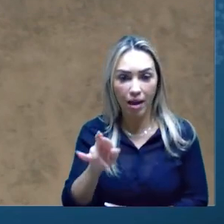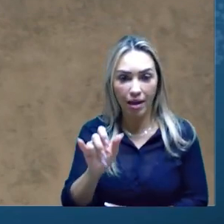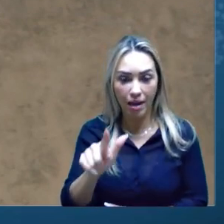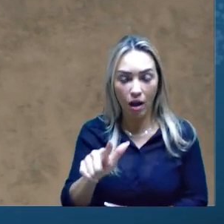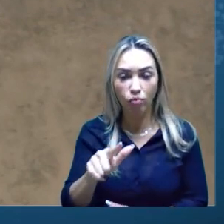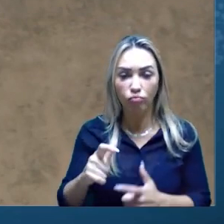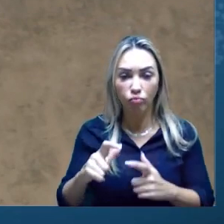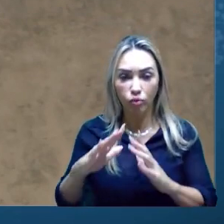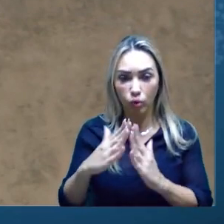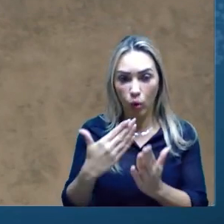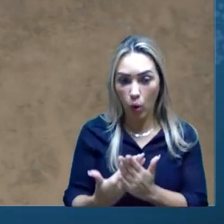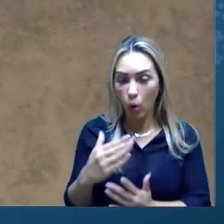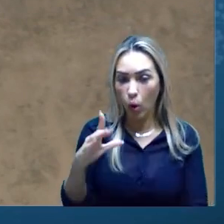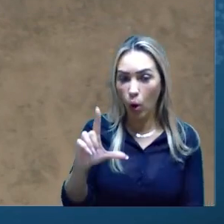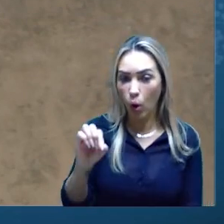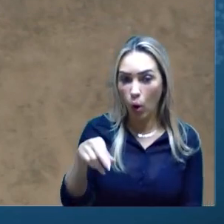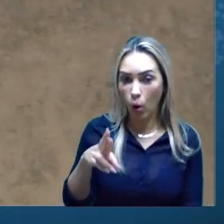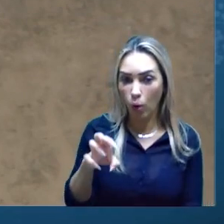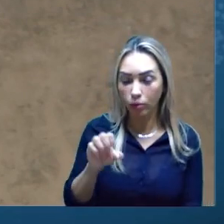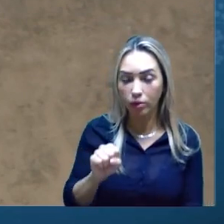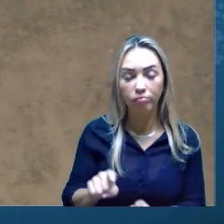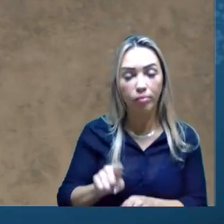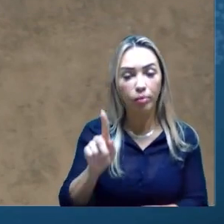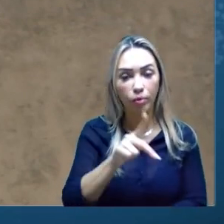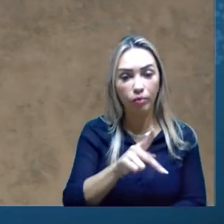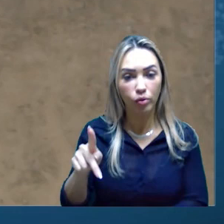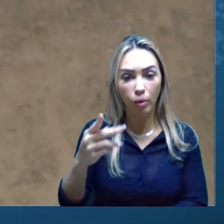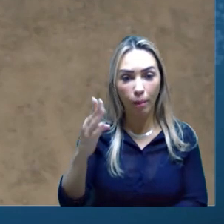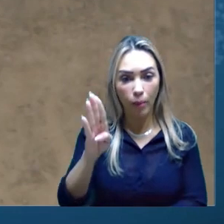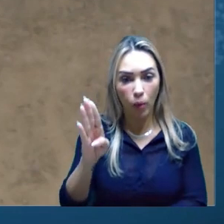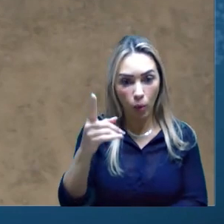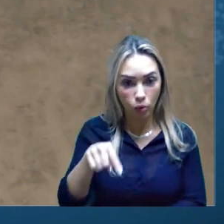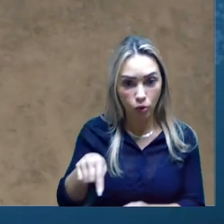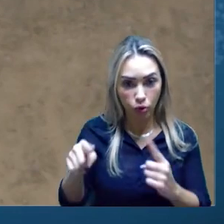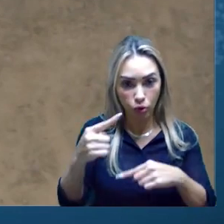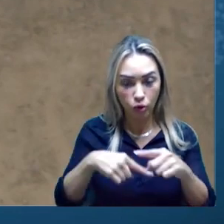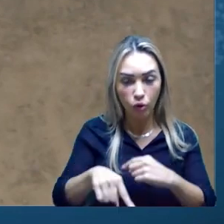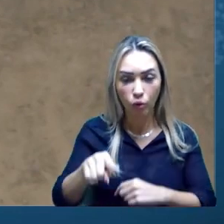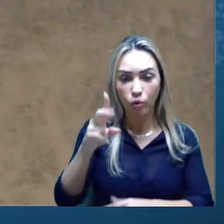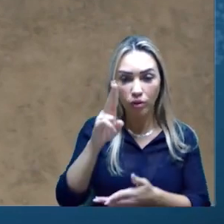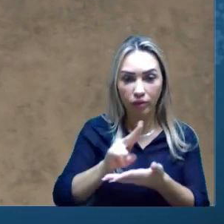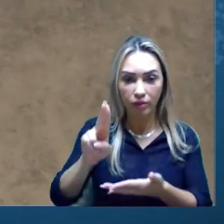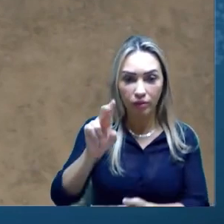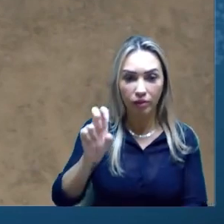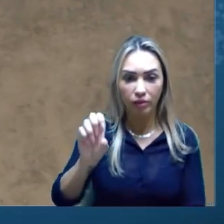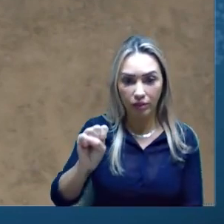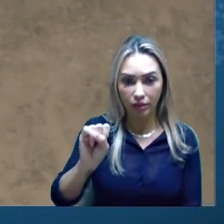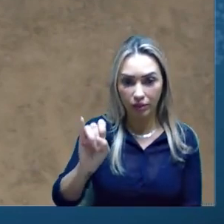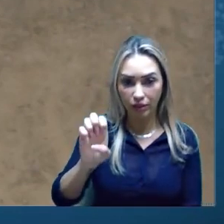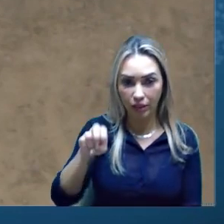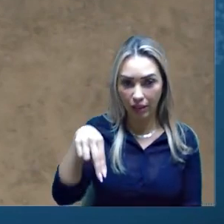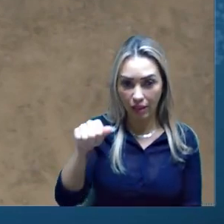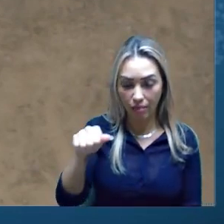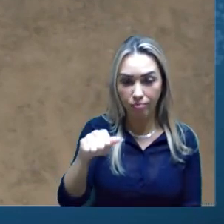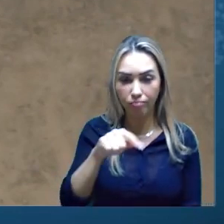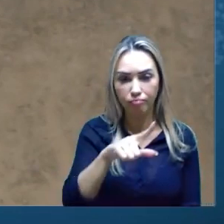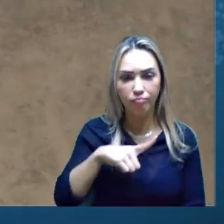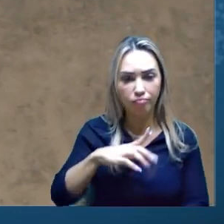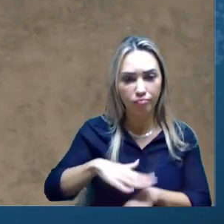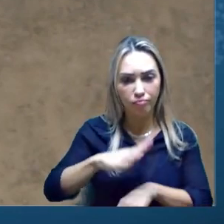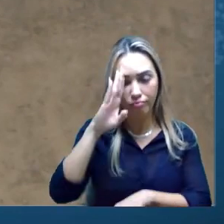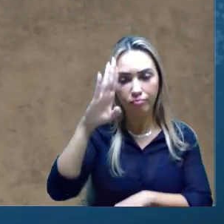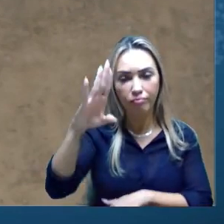e professor sênior de biologia molecular na Universidade de Siena. Está entre os líderes